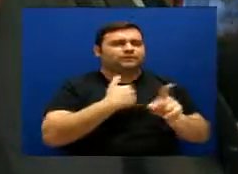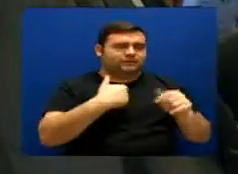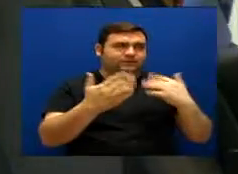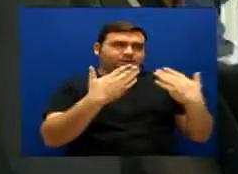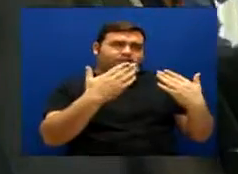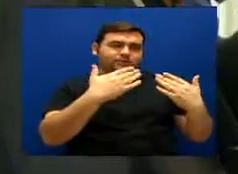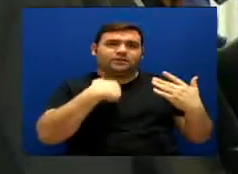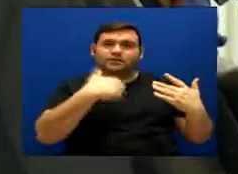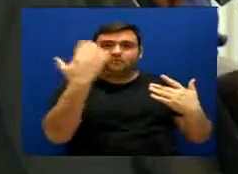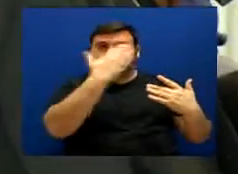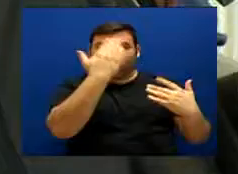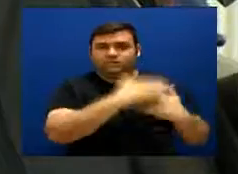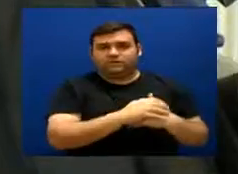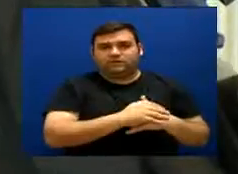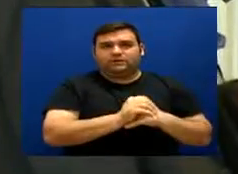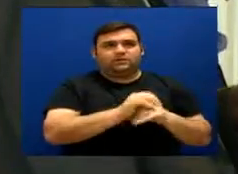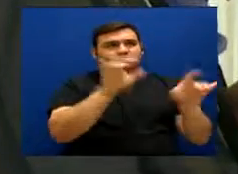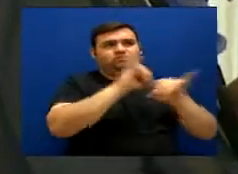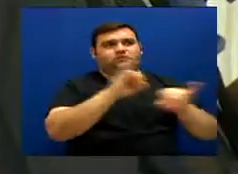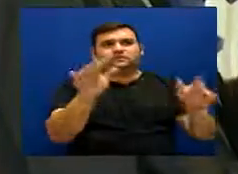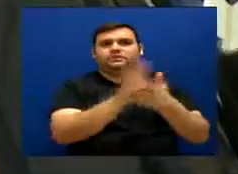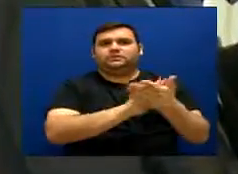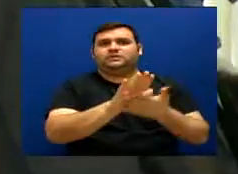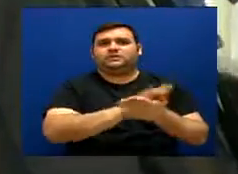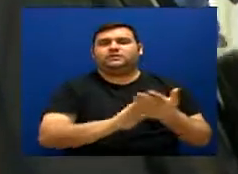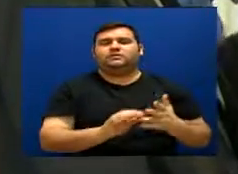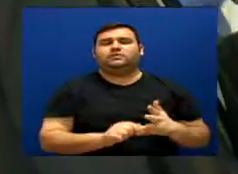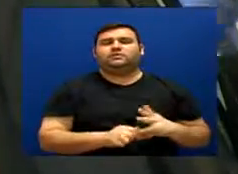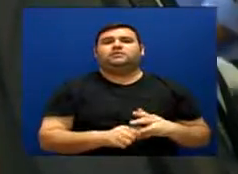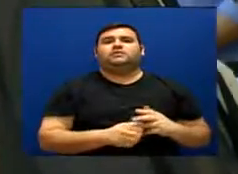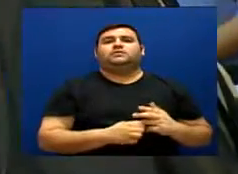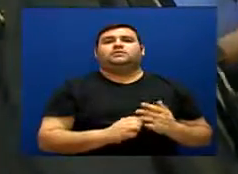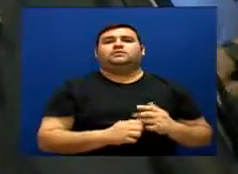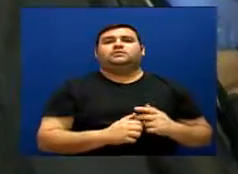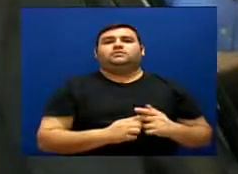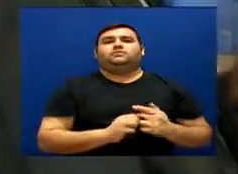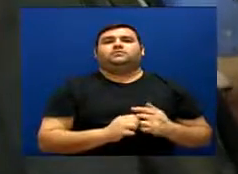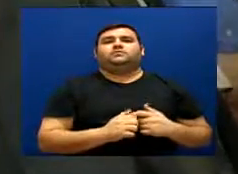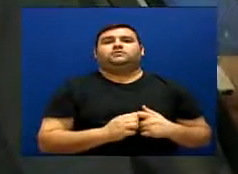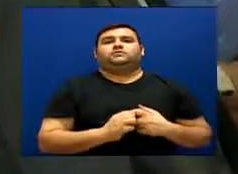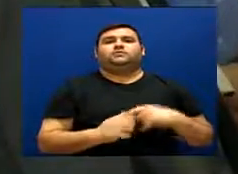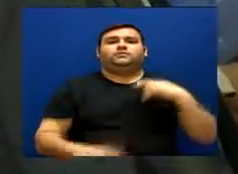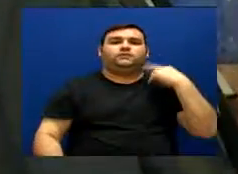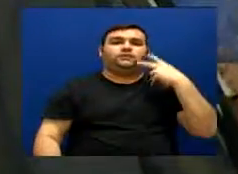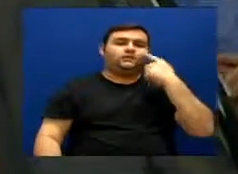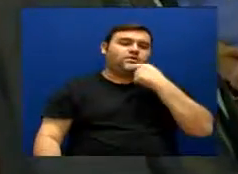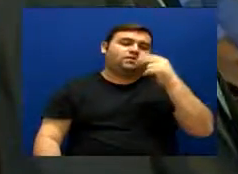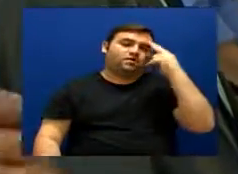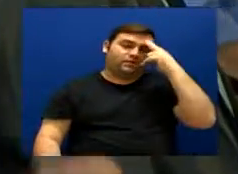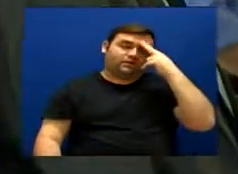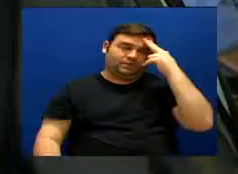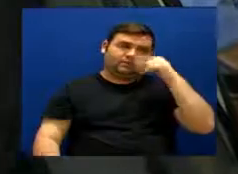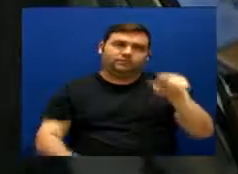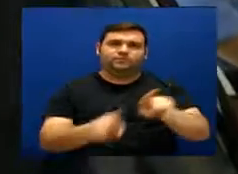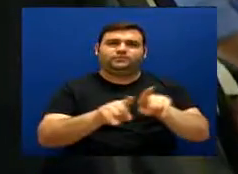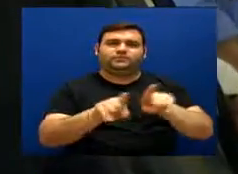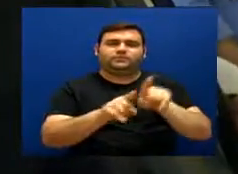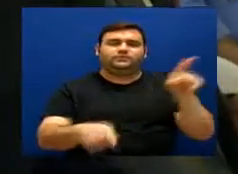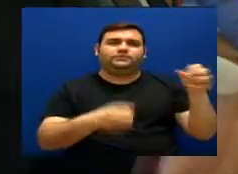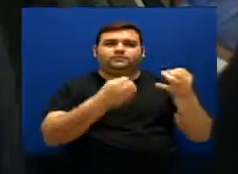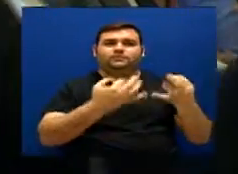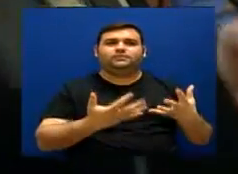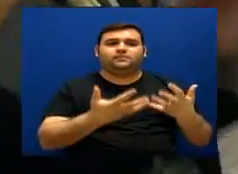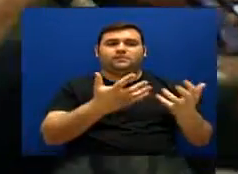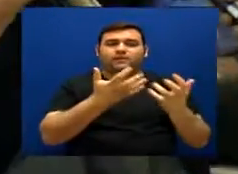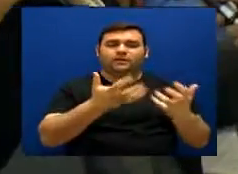olhando a princípio, eu não vi nenhuma divulgação nesse sentido. O vereador Irineu Toledo, pastor Irineu Toledo,